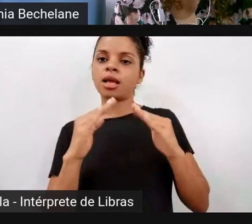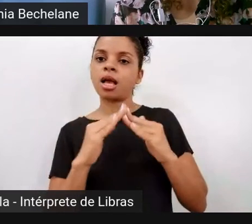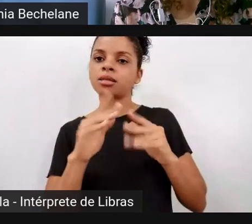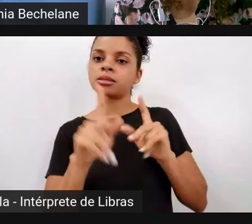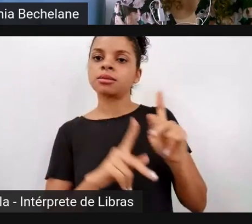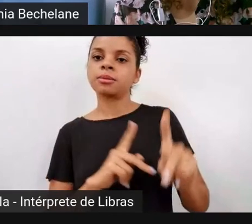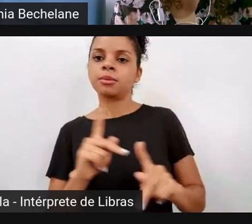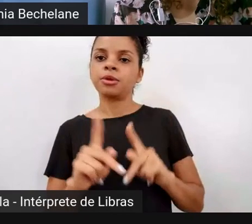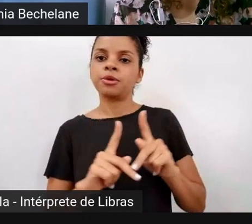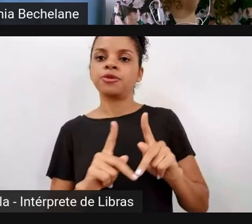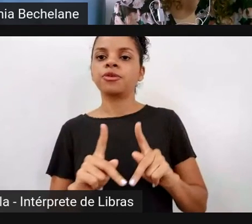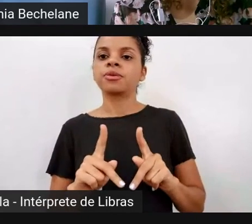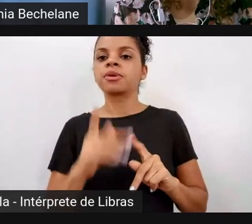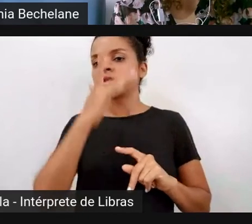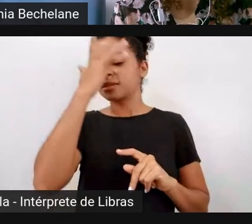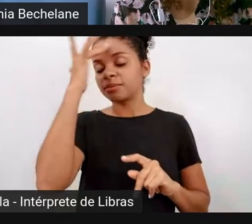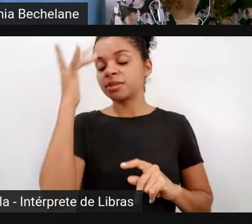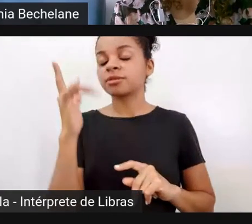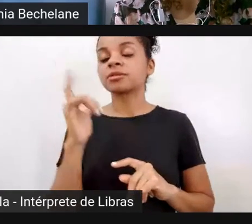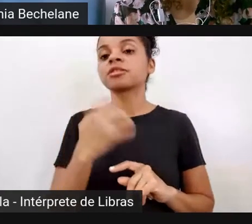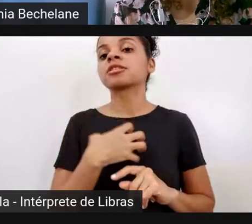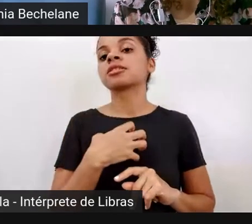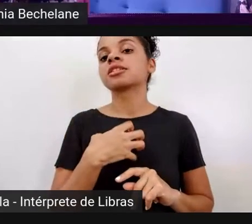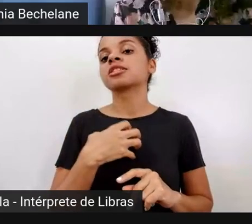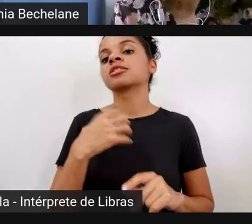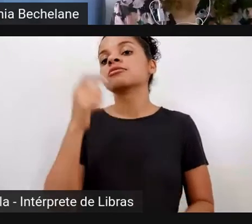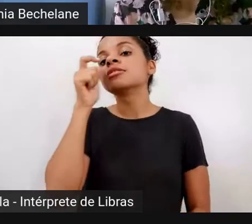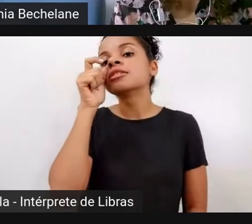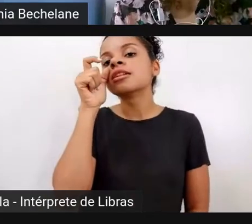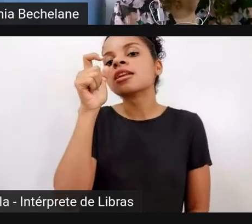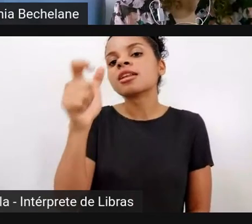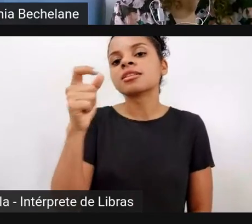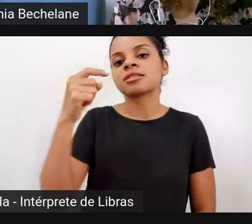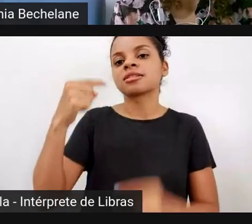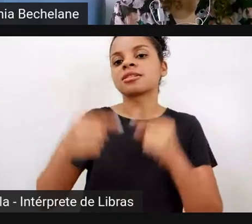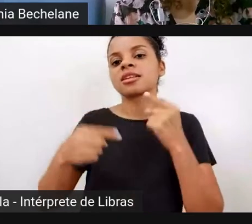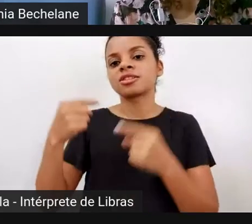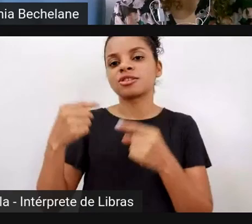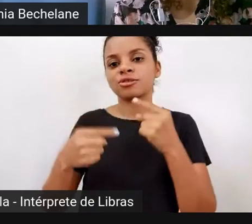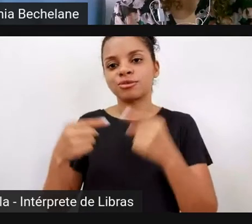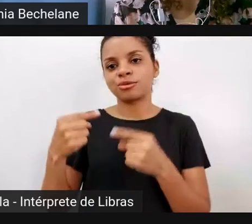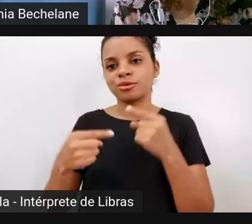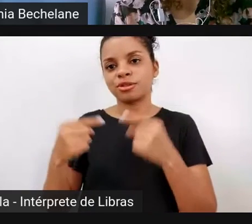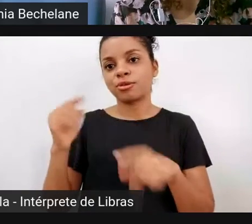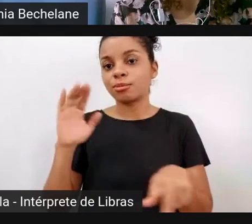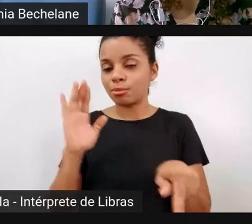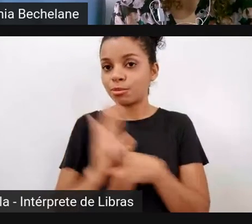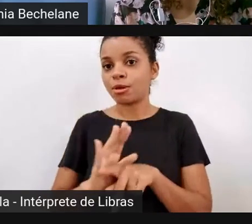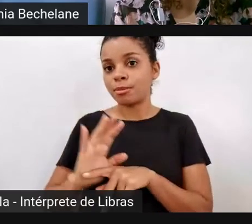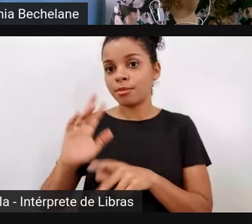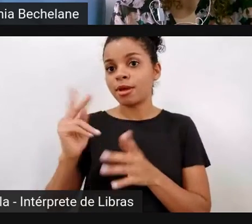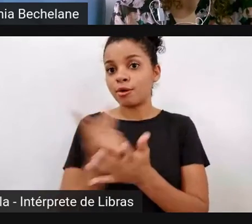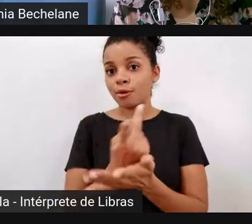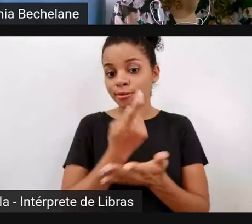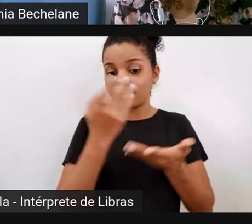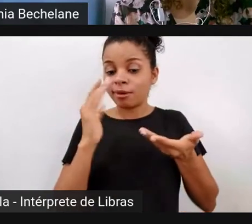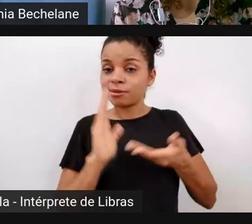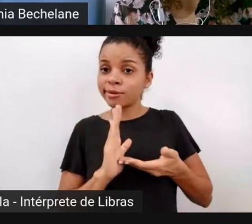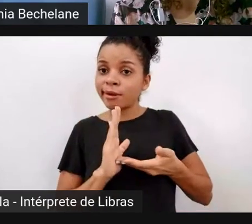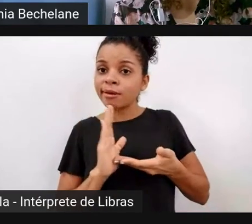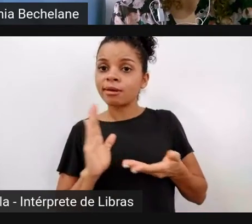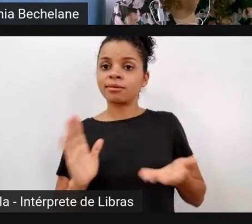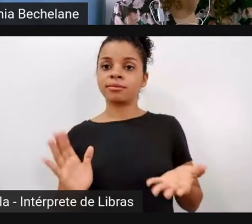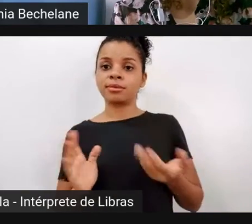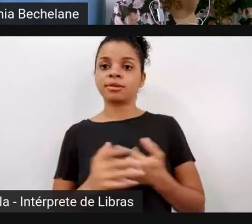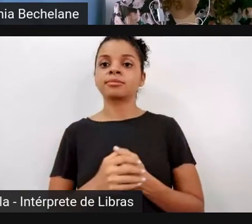mais interessadas no que está sendo discutido aqui e mais propensas a querer participar dos debates que estão acontecendo aqui e que muda a vida delas. Então,